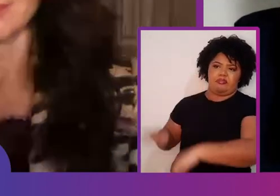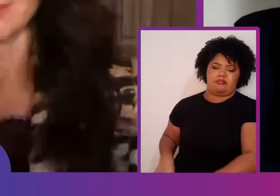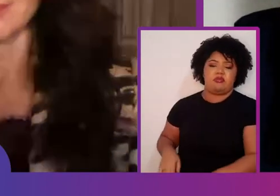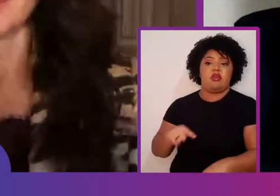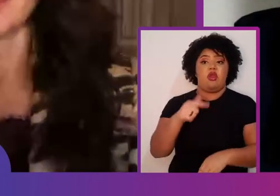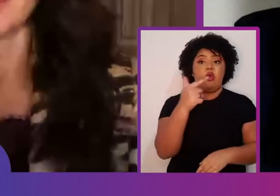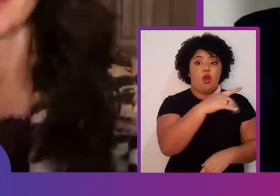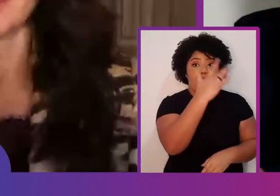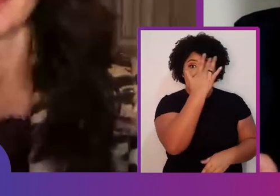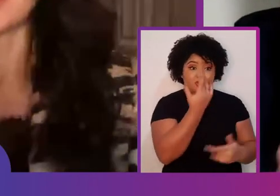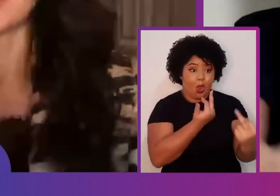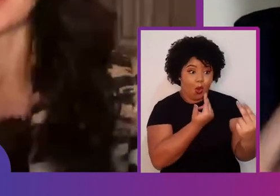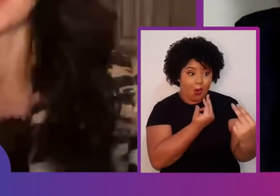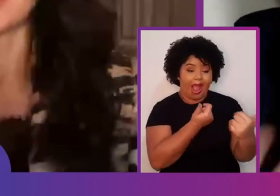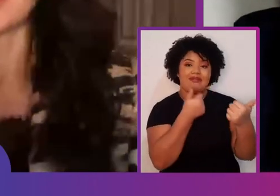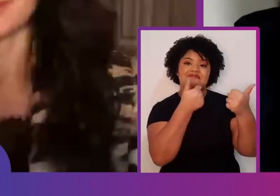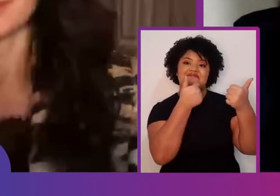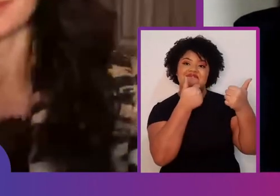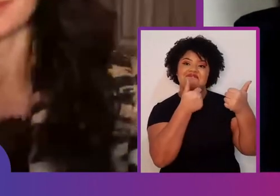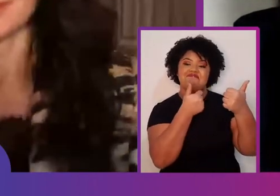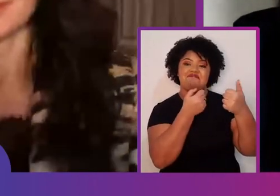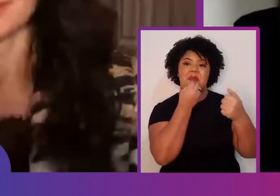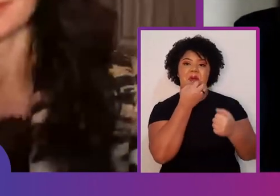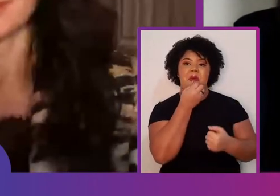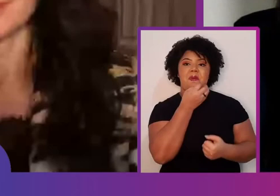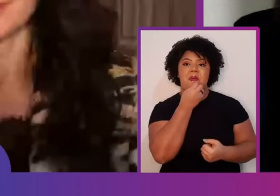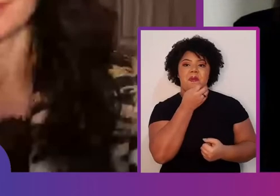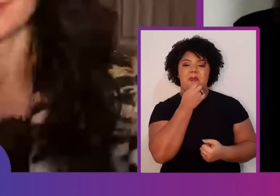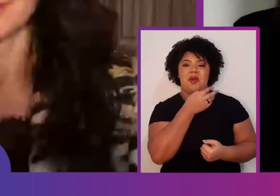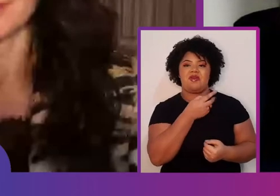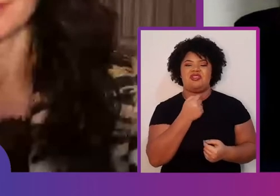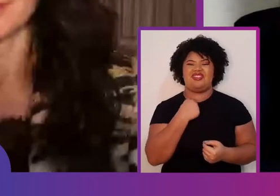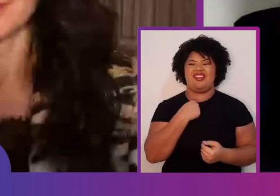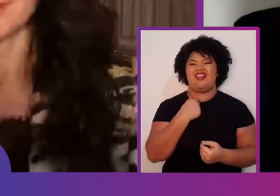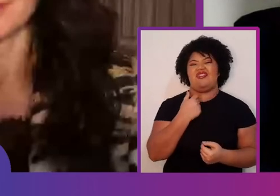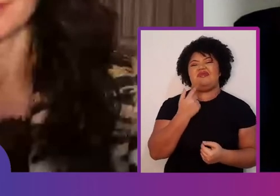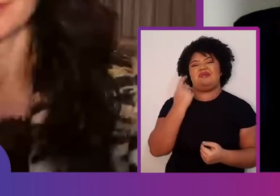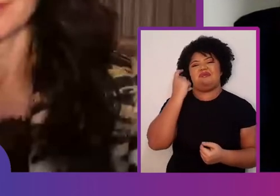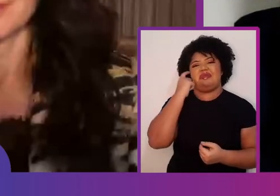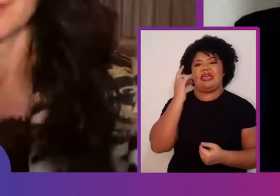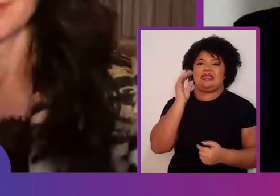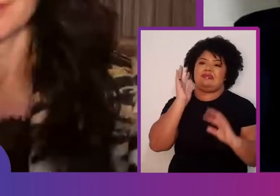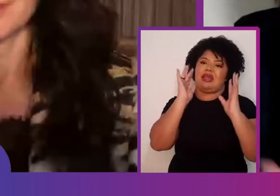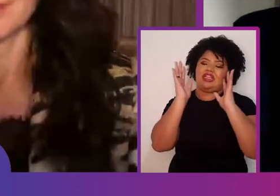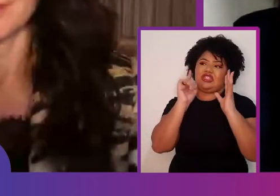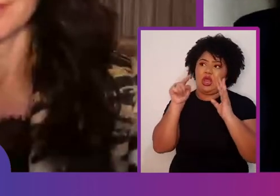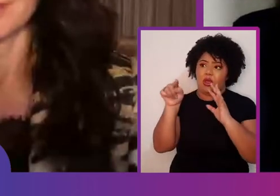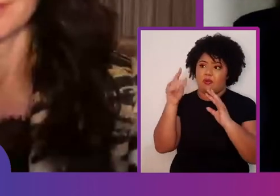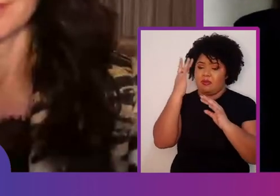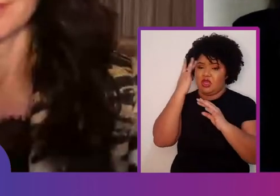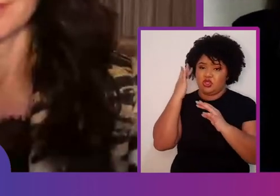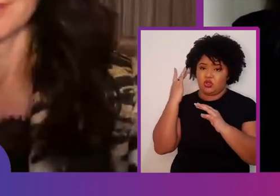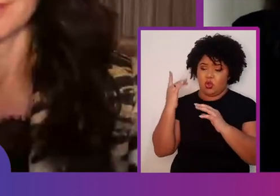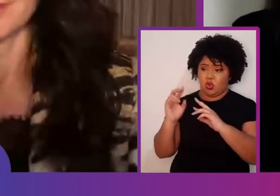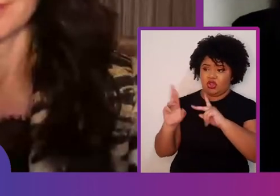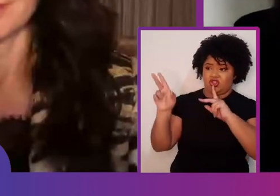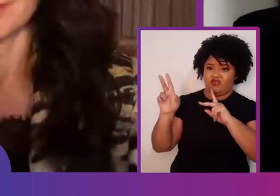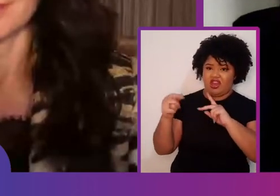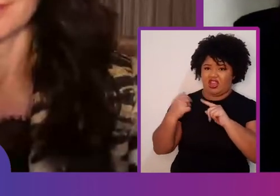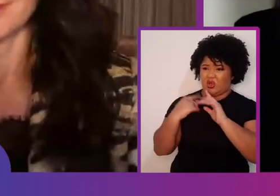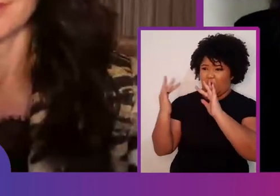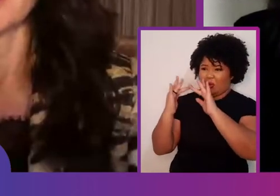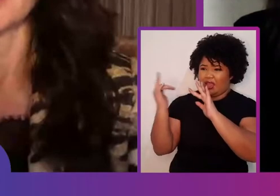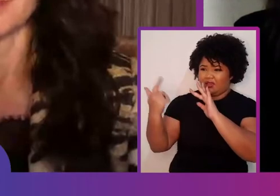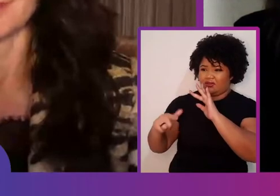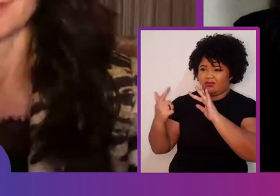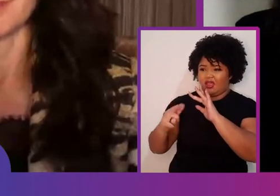que pensam como eu. Então, quando eu não tenho que entrar em contato com o contraditório, eu fortaleço as minhas posições e